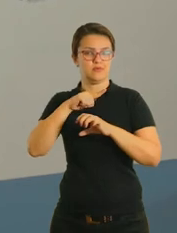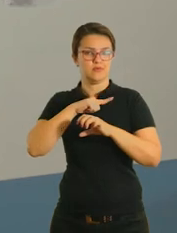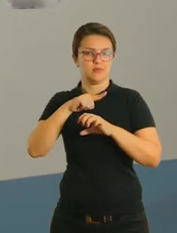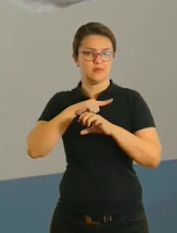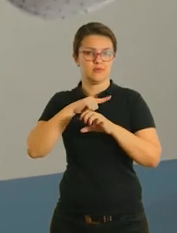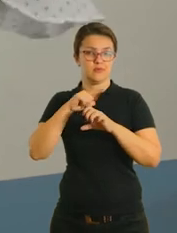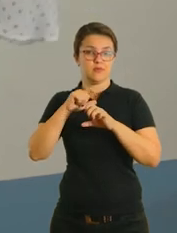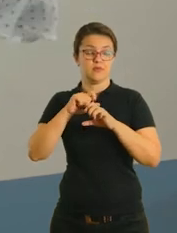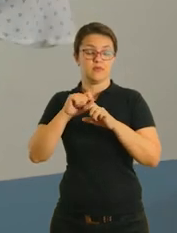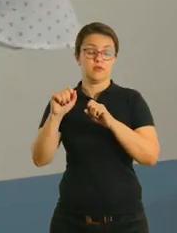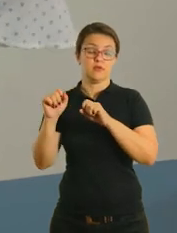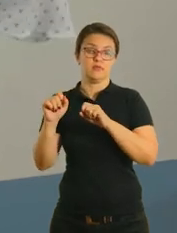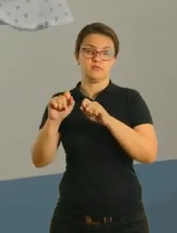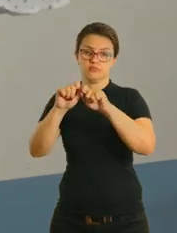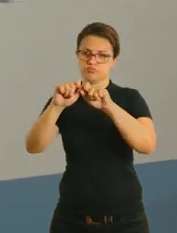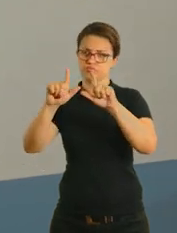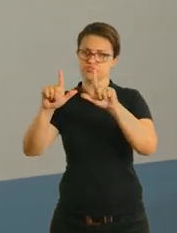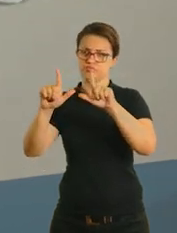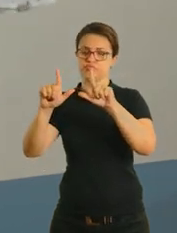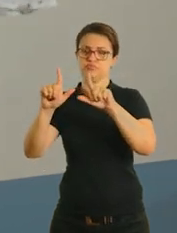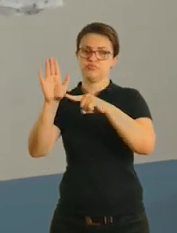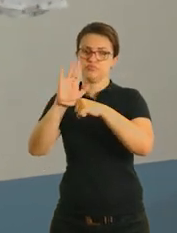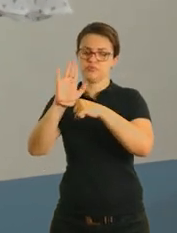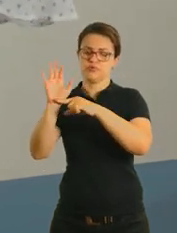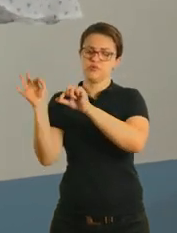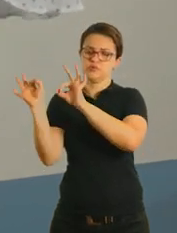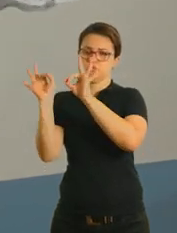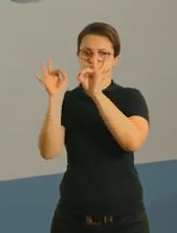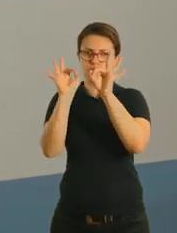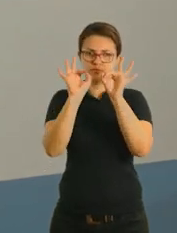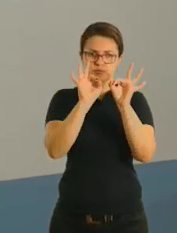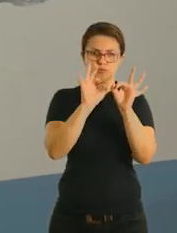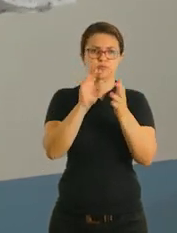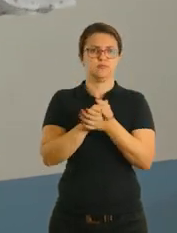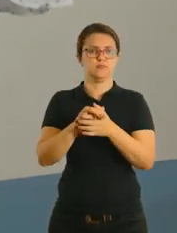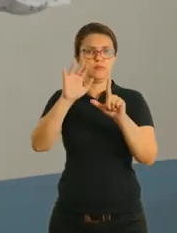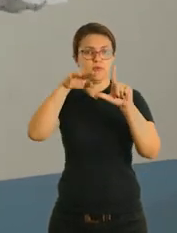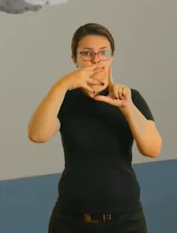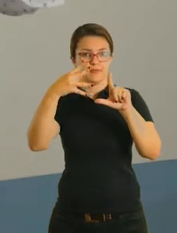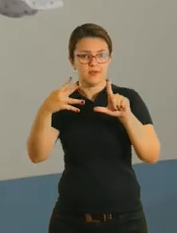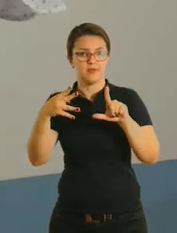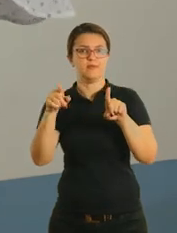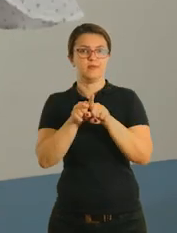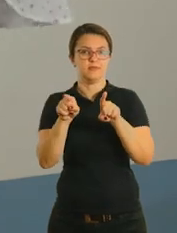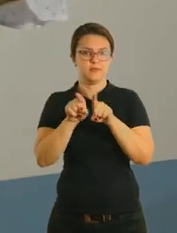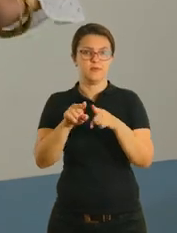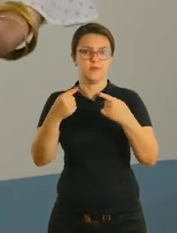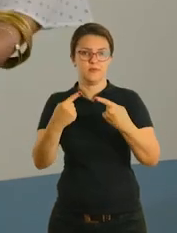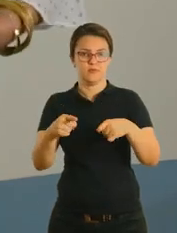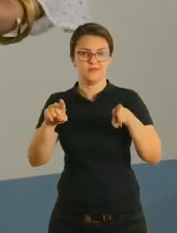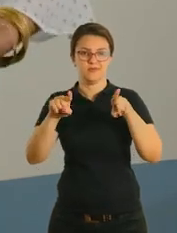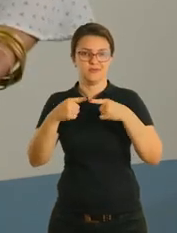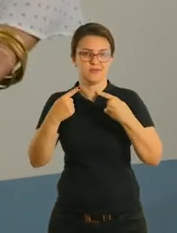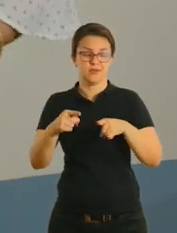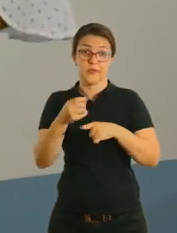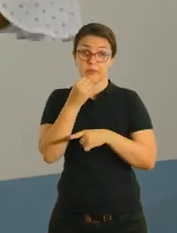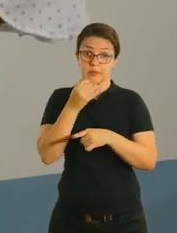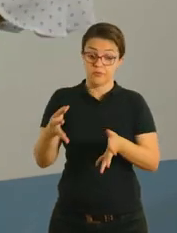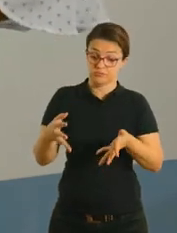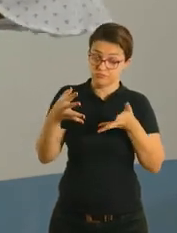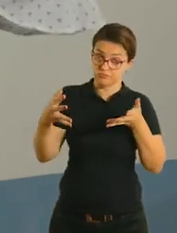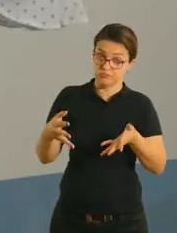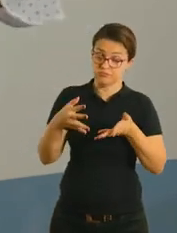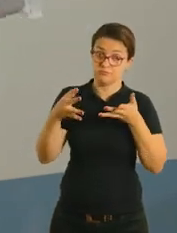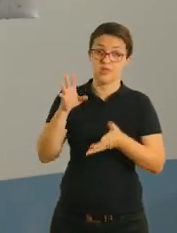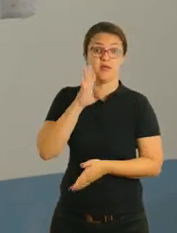de ouvir a pronúncia do inglês, mas também tem a tabela, tem uma musiquinha, uma coreografia. Então isso também é bem positivo,